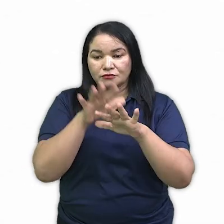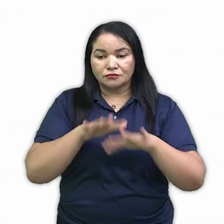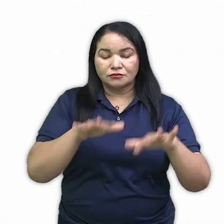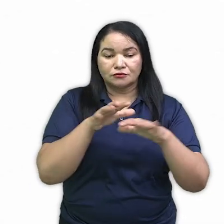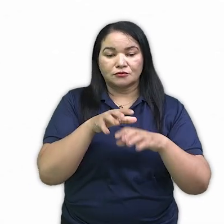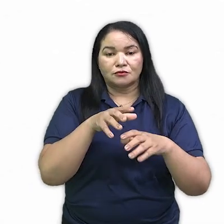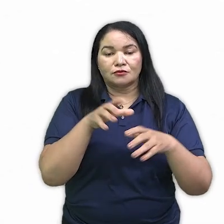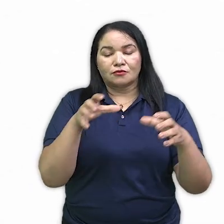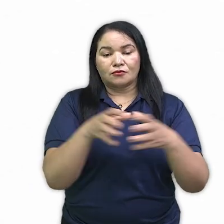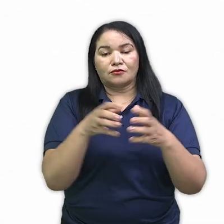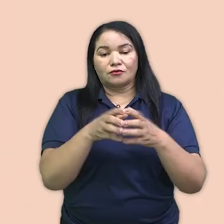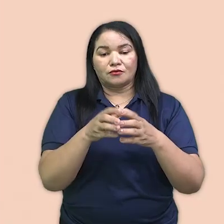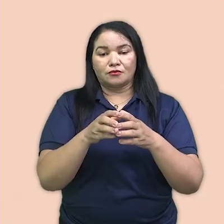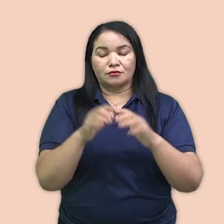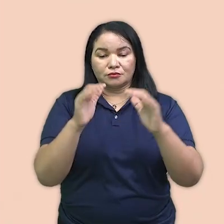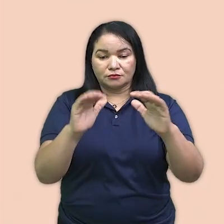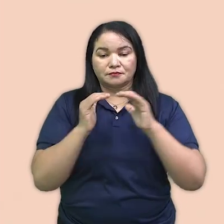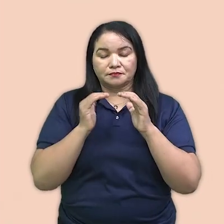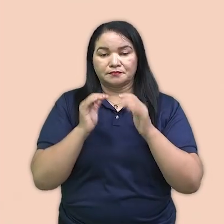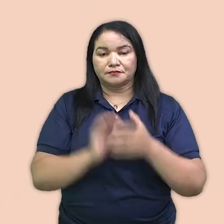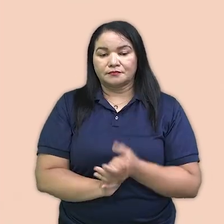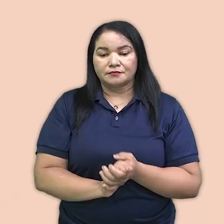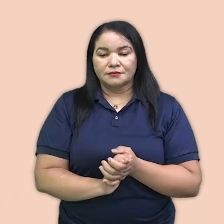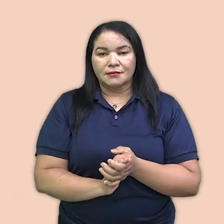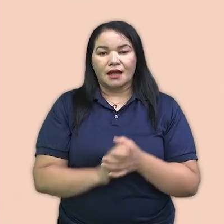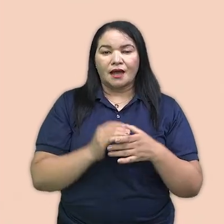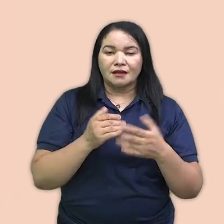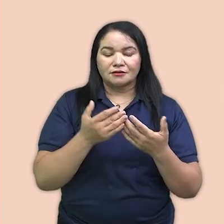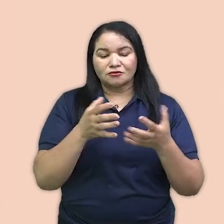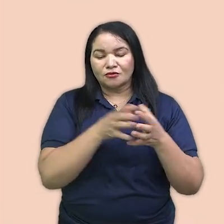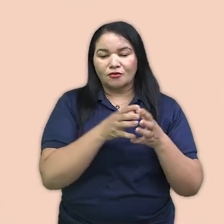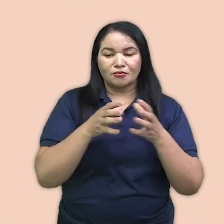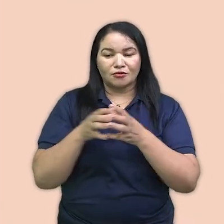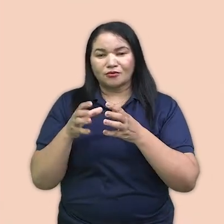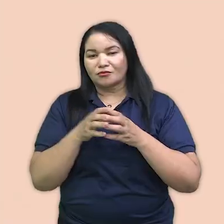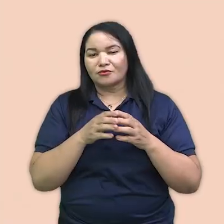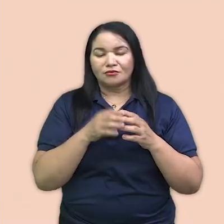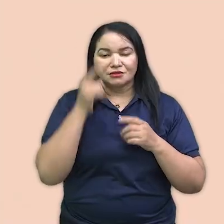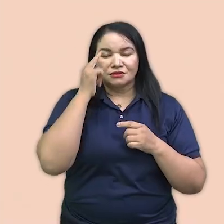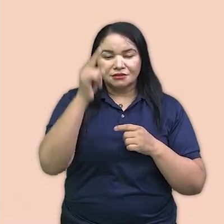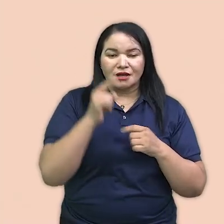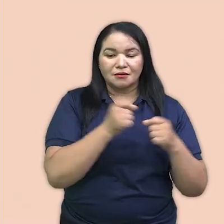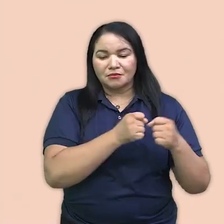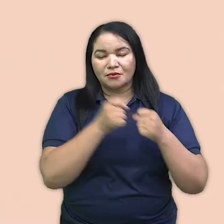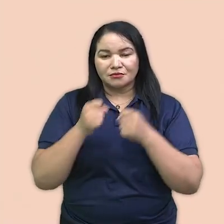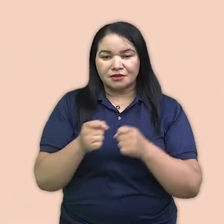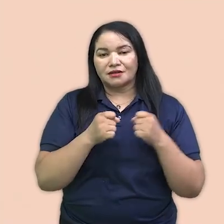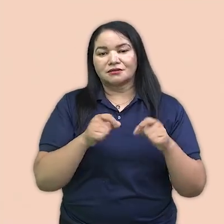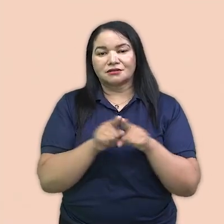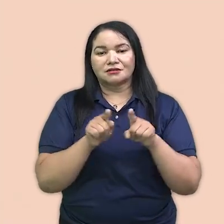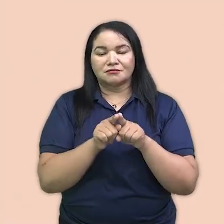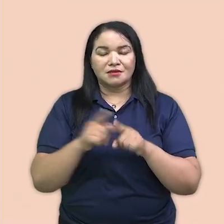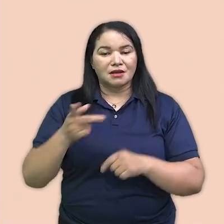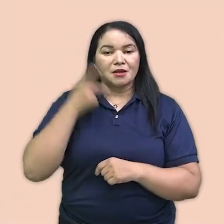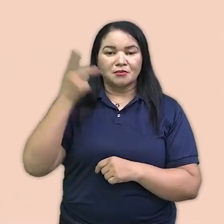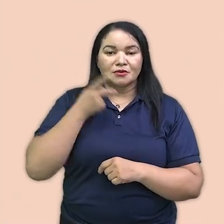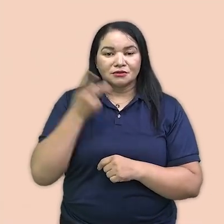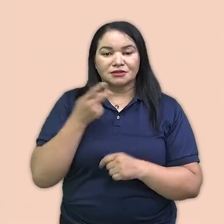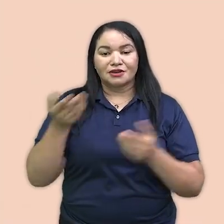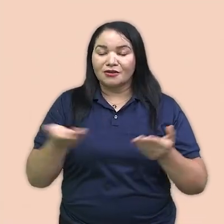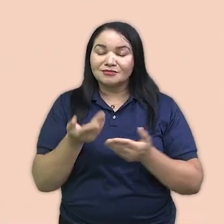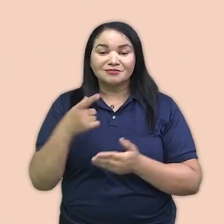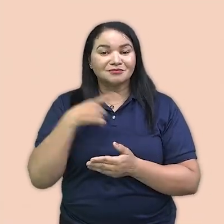Nesse processo todo aí, tá? De poderes para lá, de poderes para cá, da ideia de política, nós